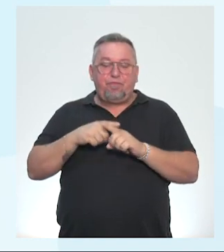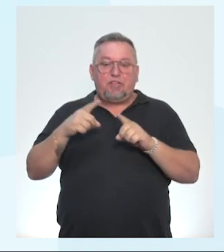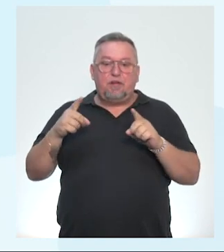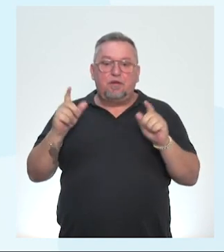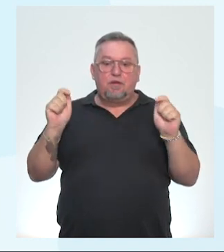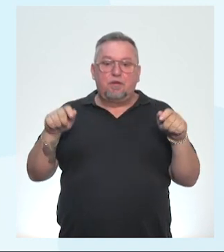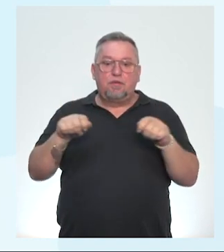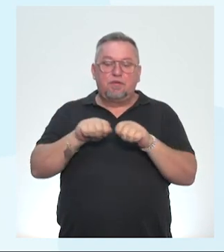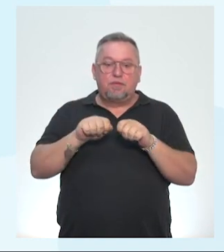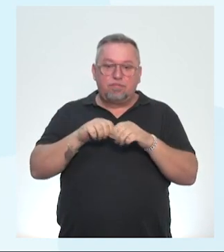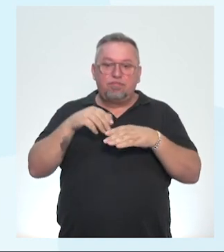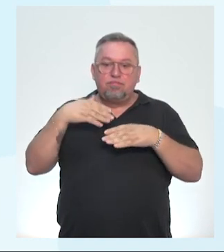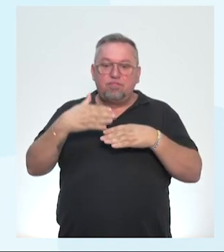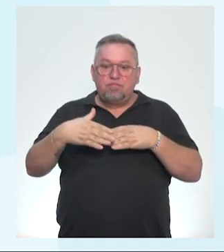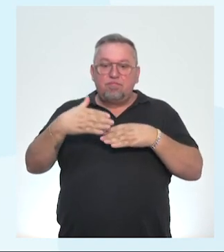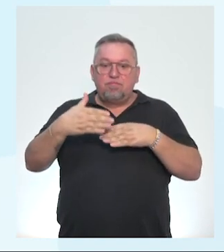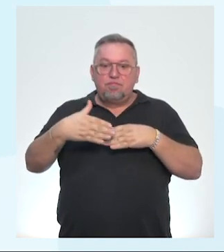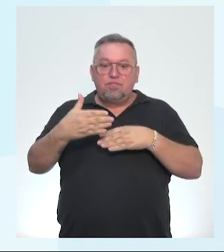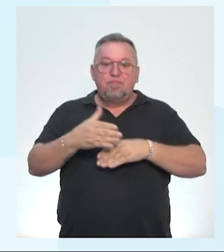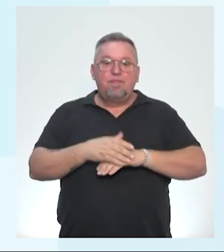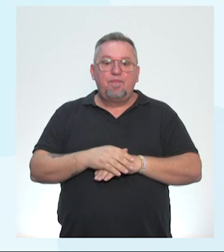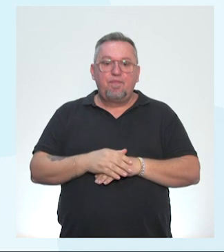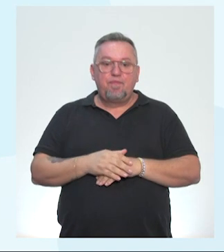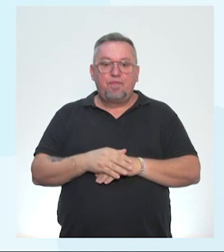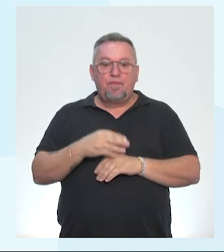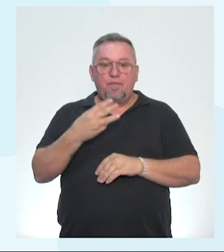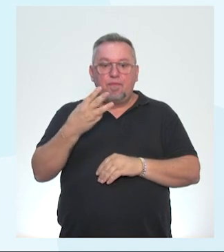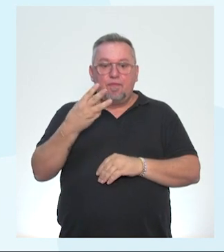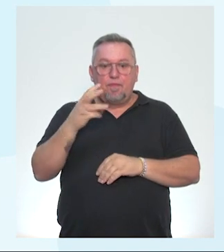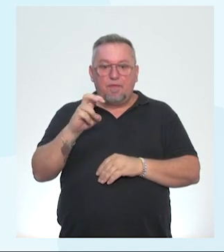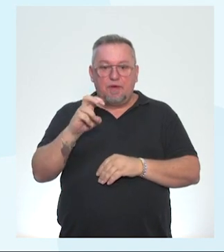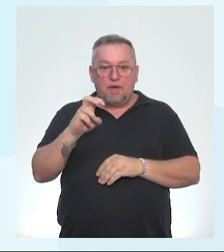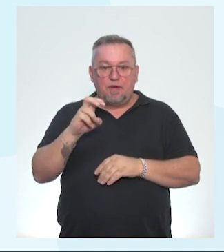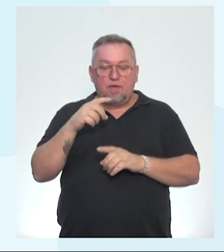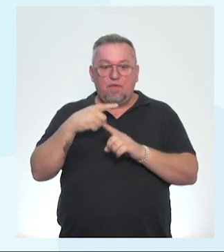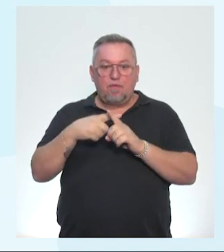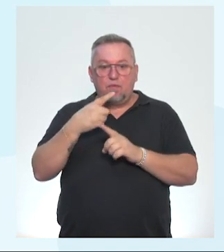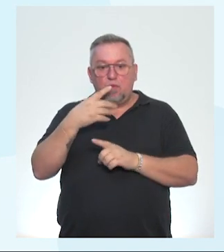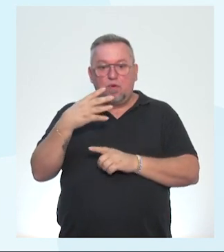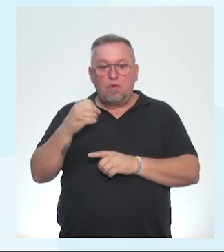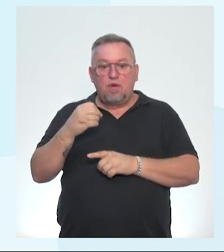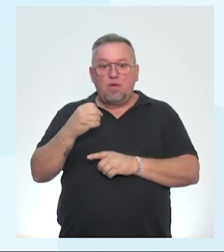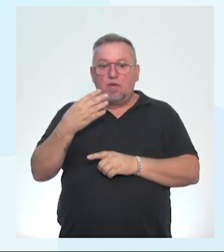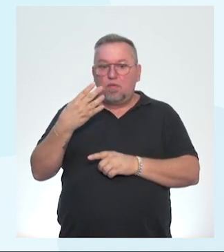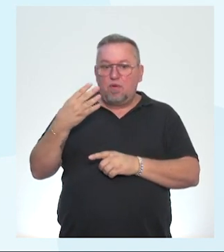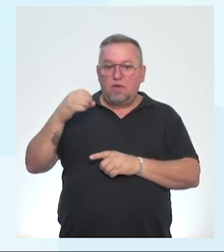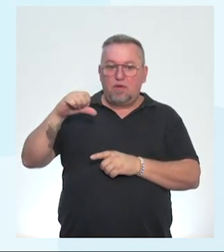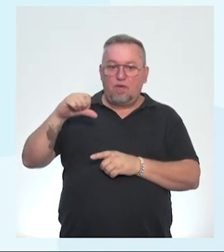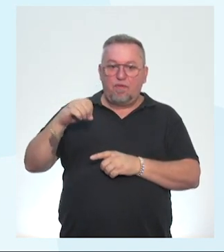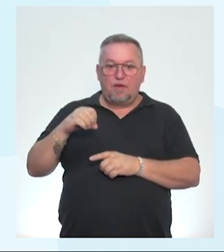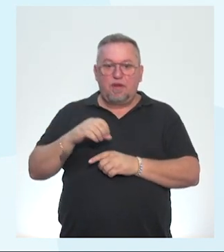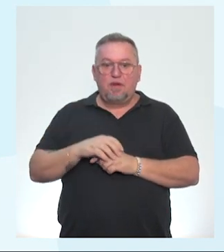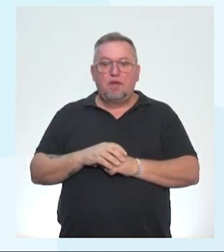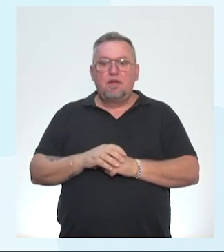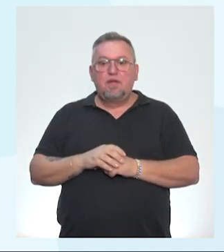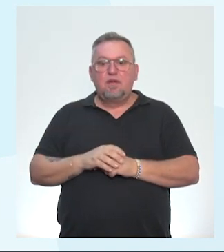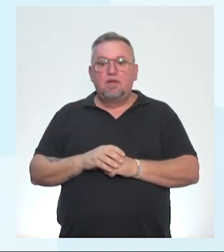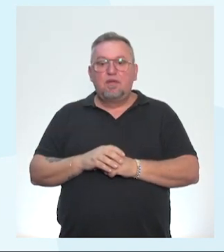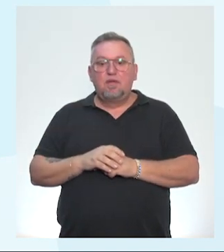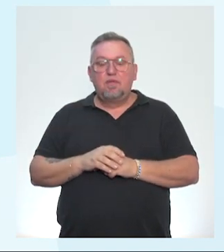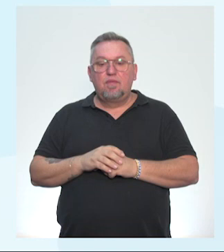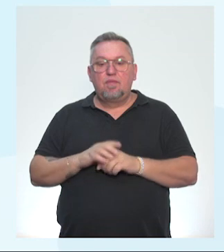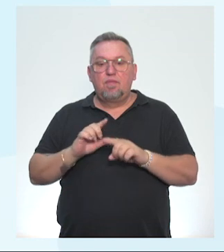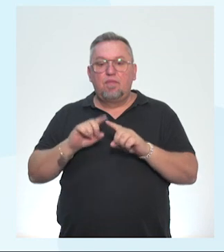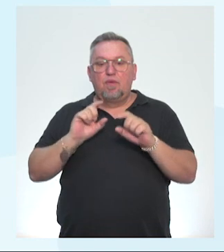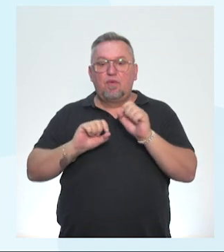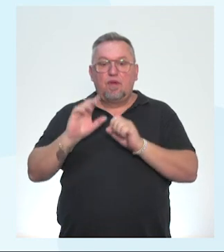por mais etapas. Temos 35, 0,35 vezes 1.400, que vai dar o mesmo resultado lá no final das contas, só que